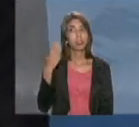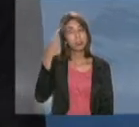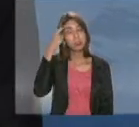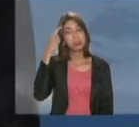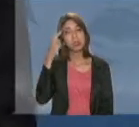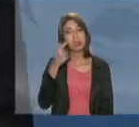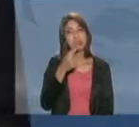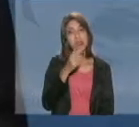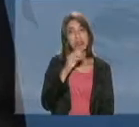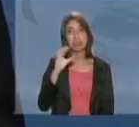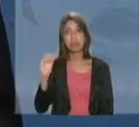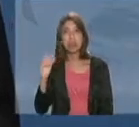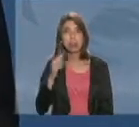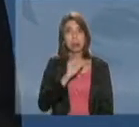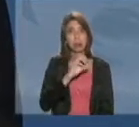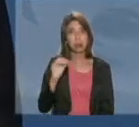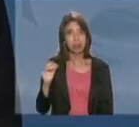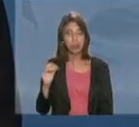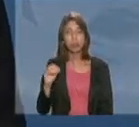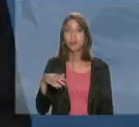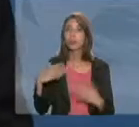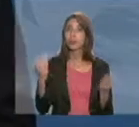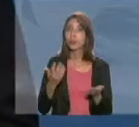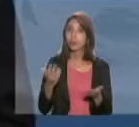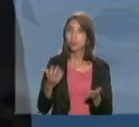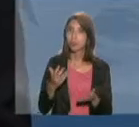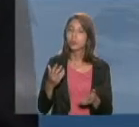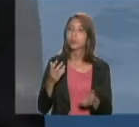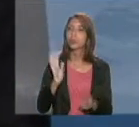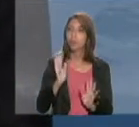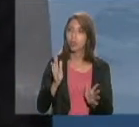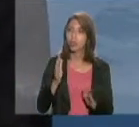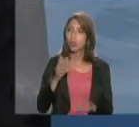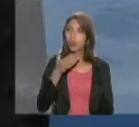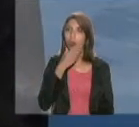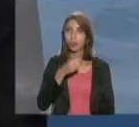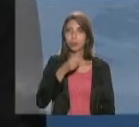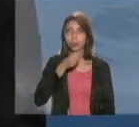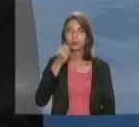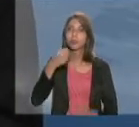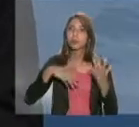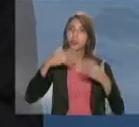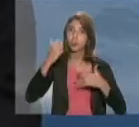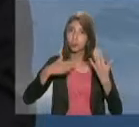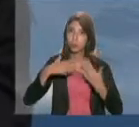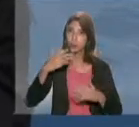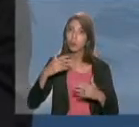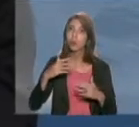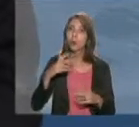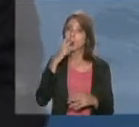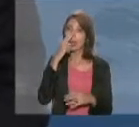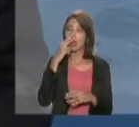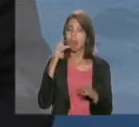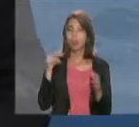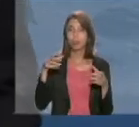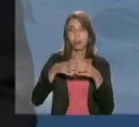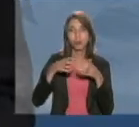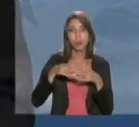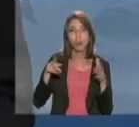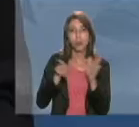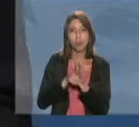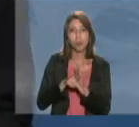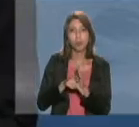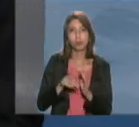que era em torno de 750 a 800 milhões. E aí, o Odilon deu as explicações, virou um estádio